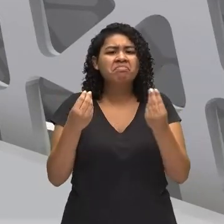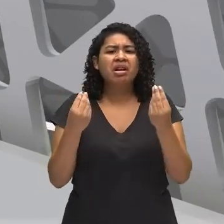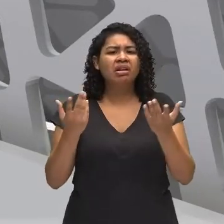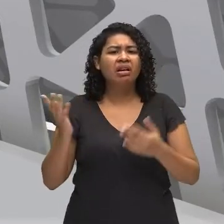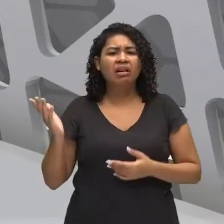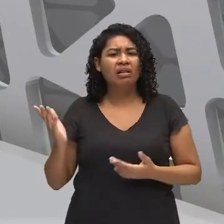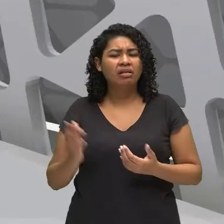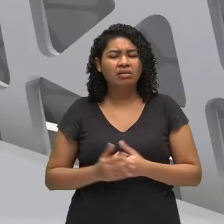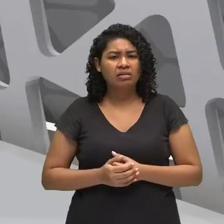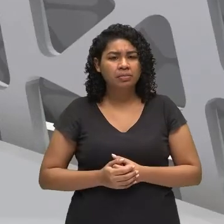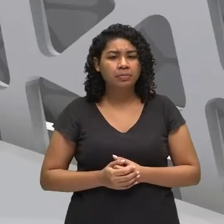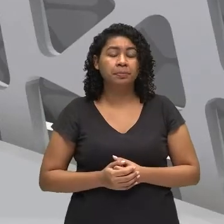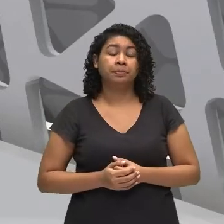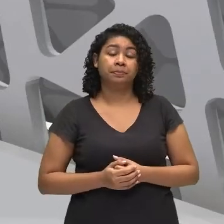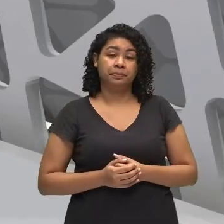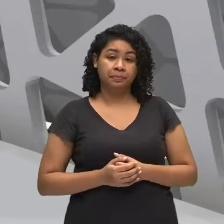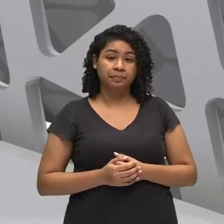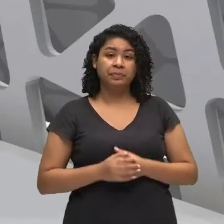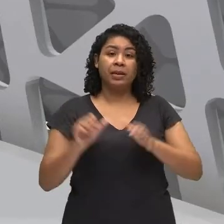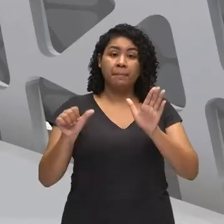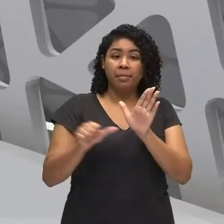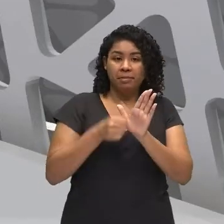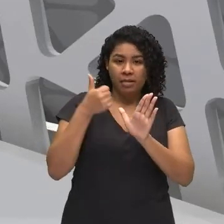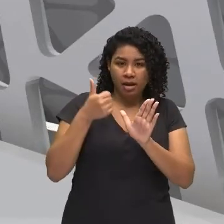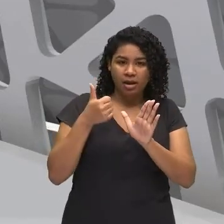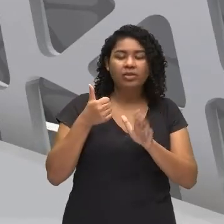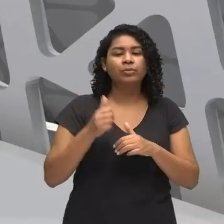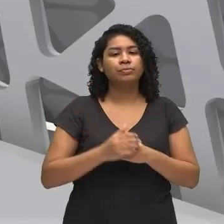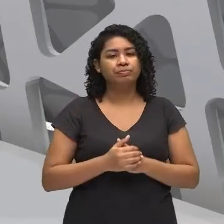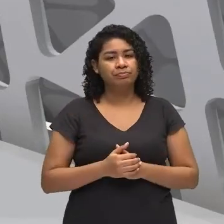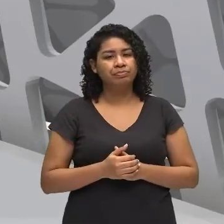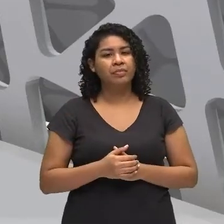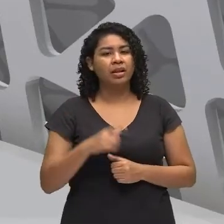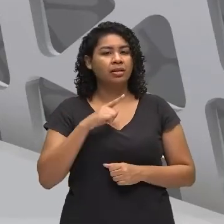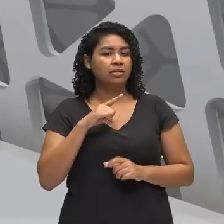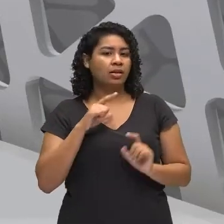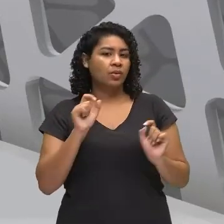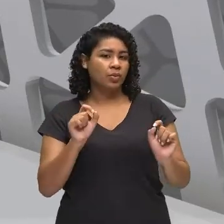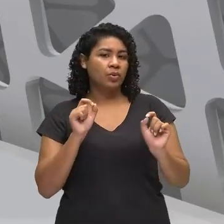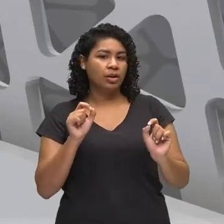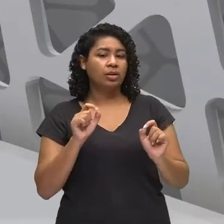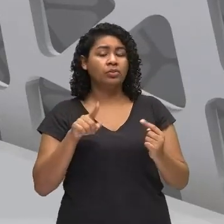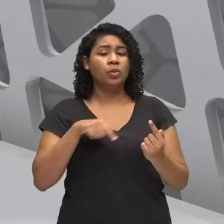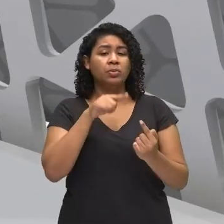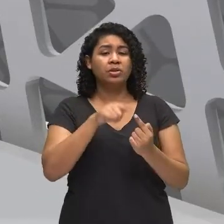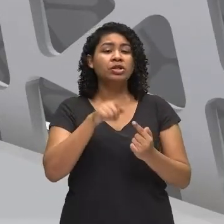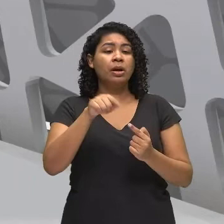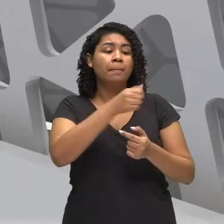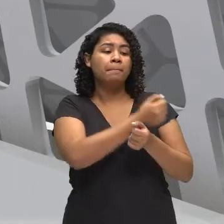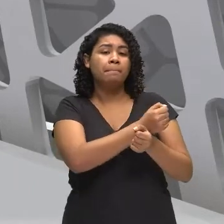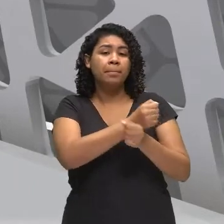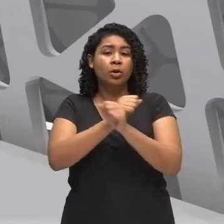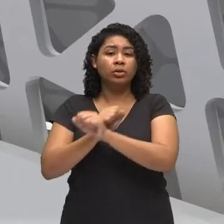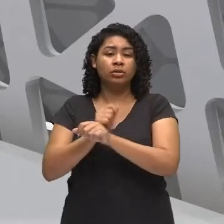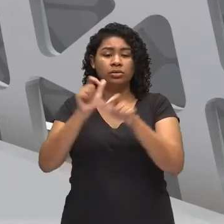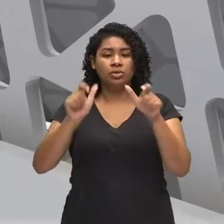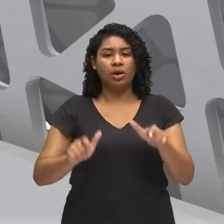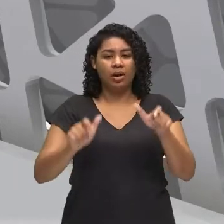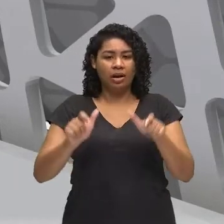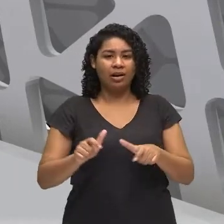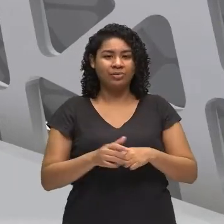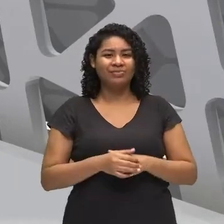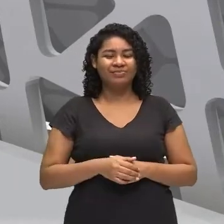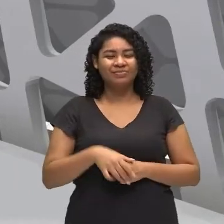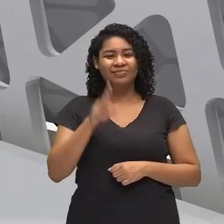serviam? Bem, em primeiro momento, né, nós vamos ter a grande função de defender o território, como nós vamos ver na